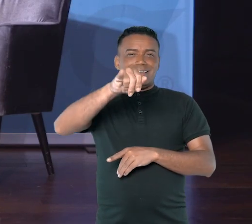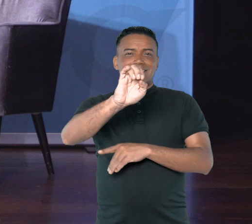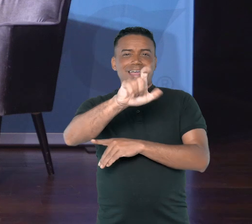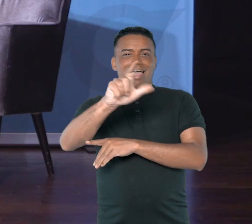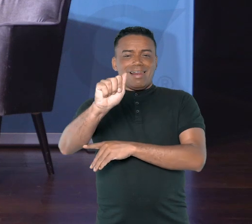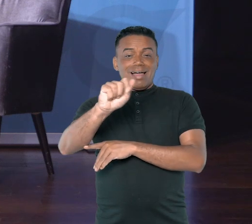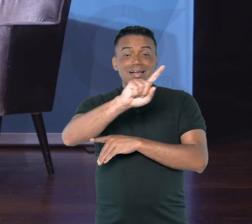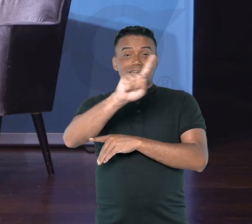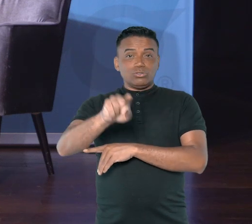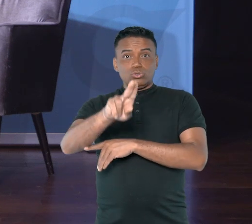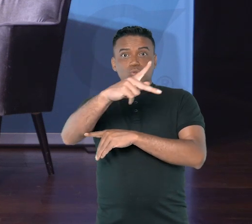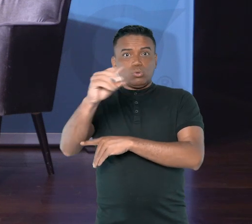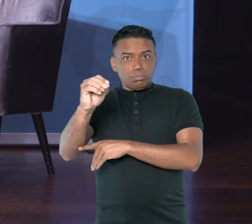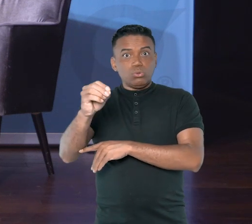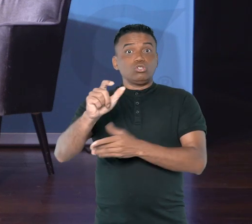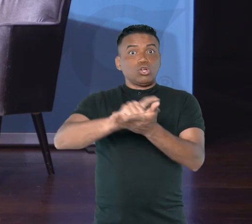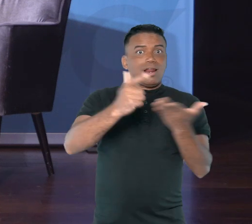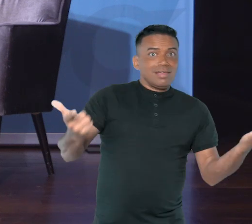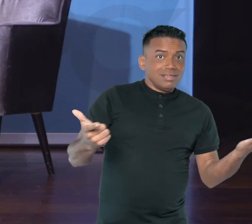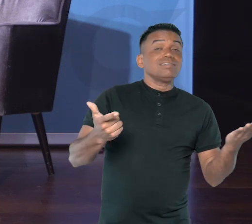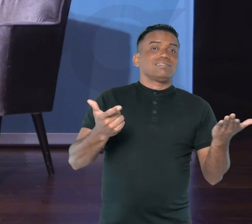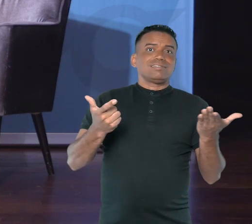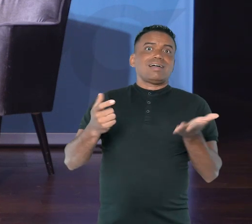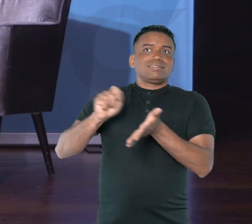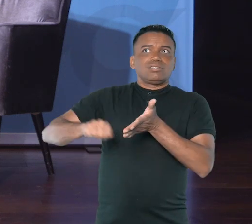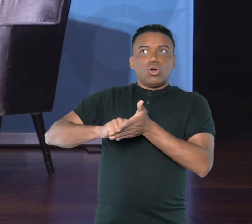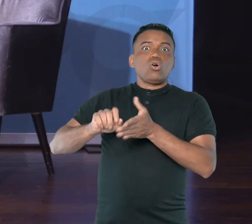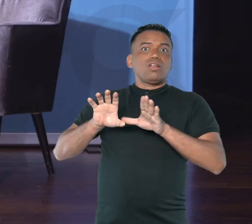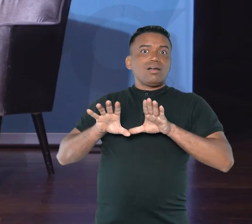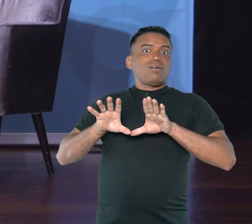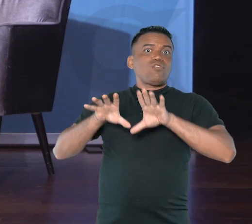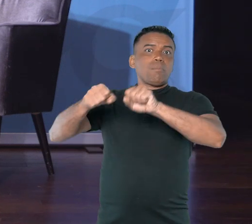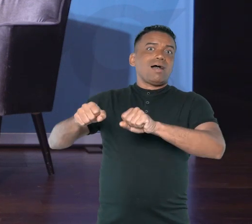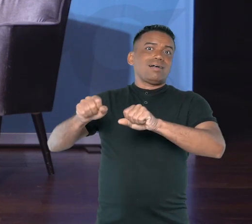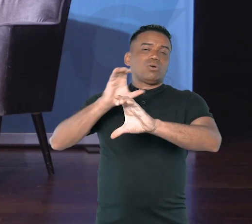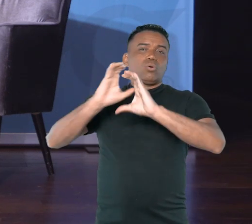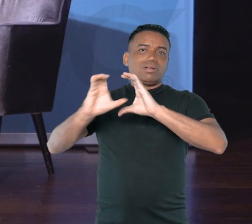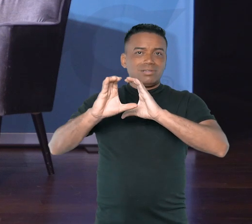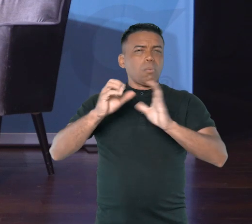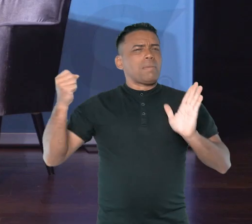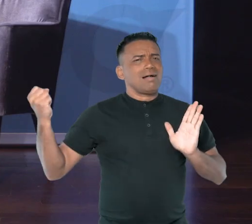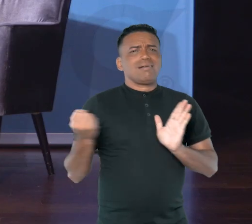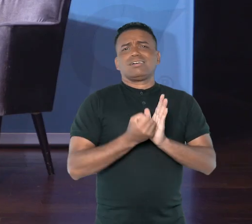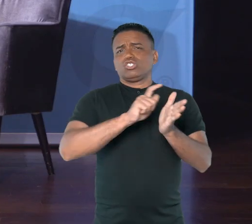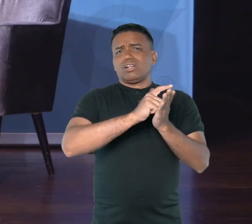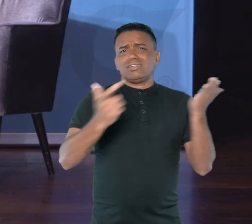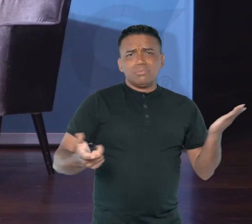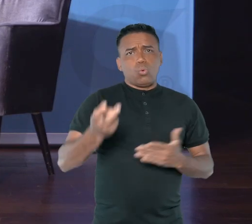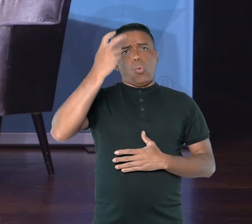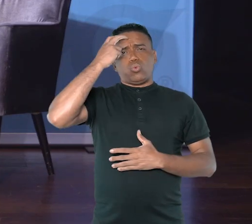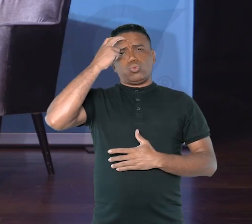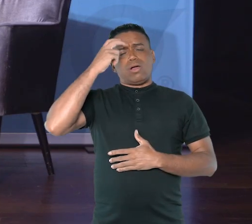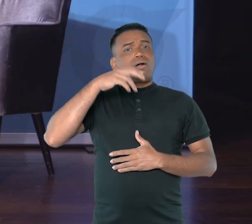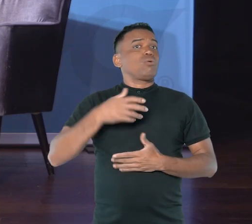escritora, formada em comunicação, com uma trajetória marcante no jornalismo cultural, construiu uma carreira dedicada